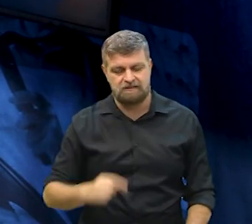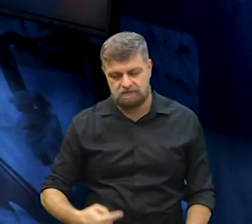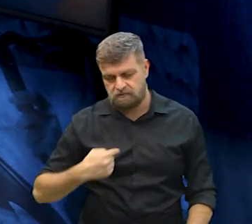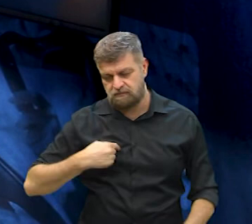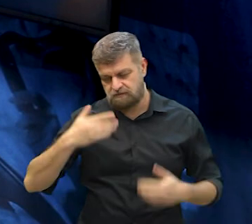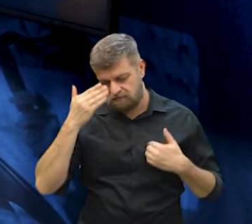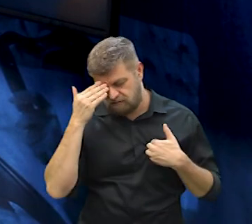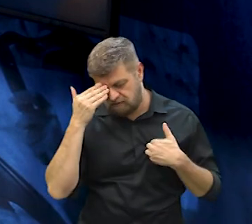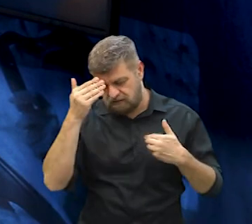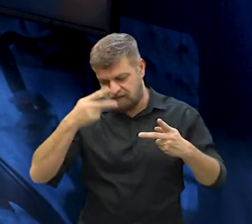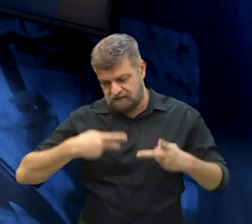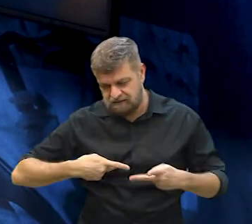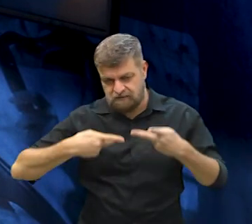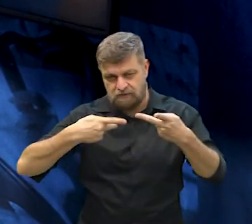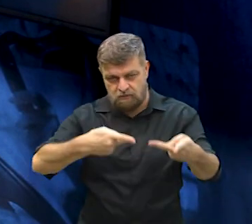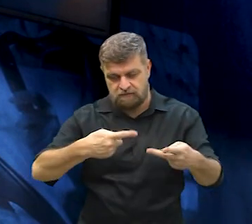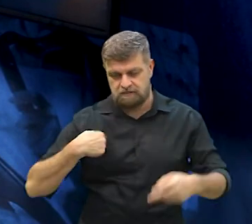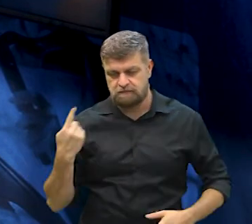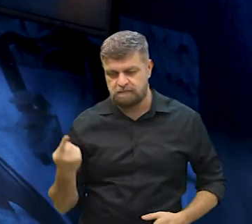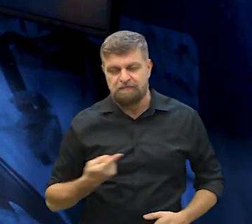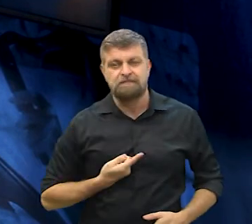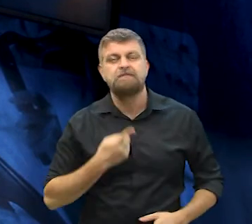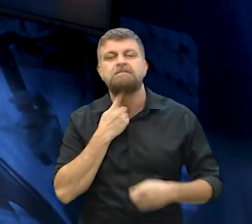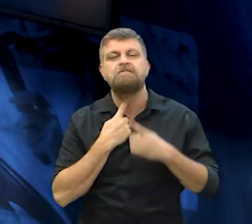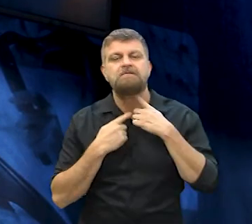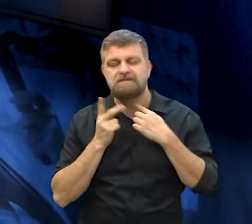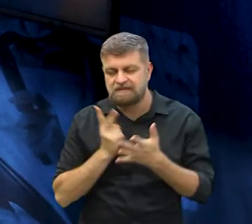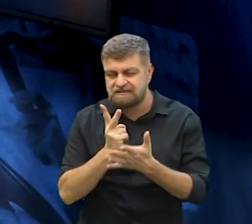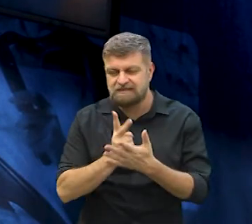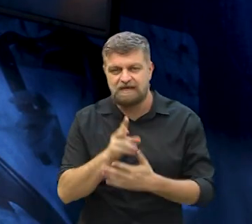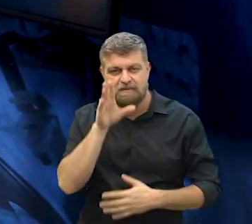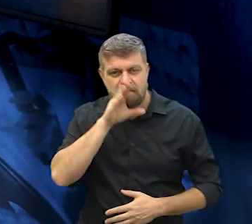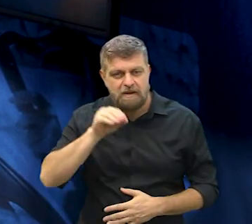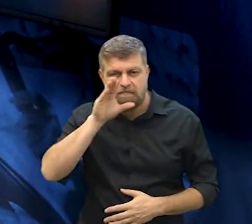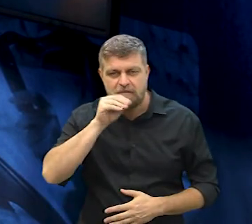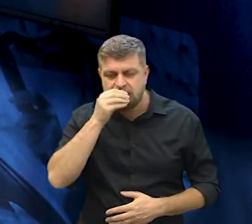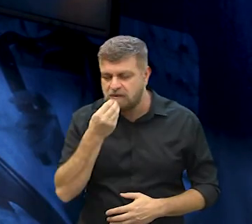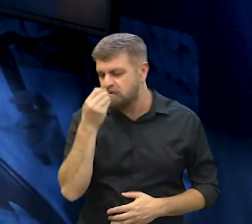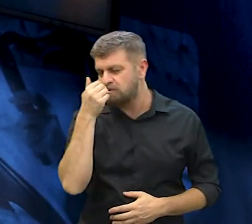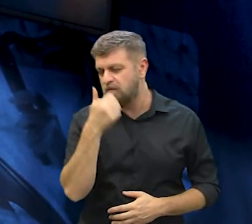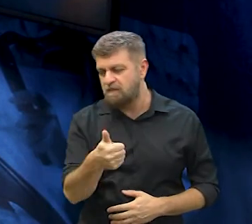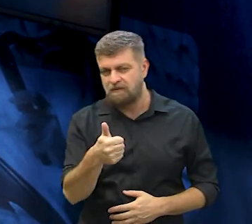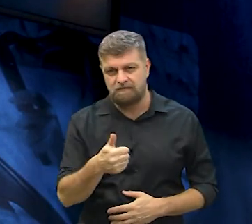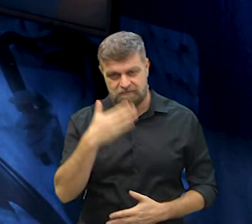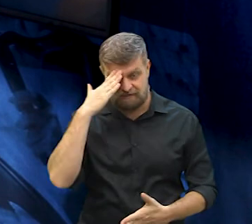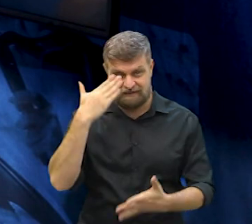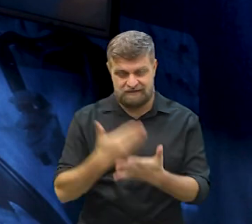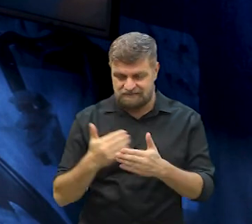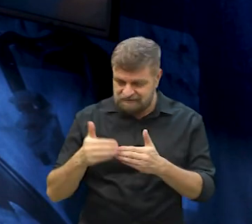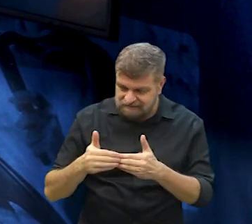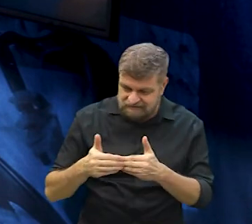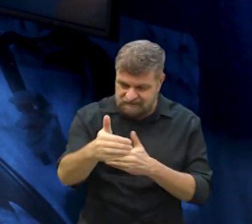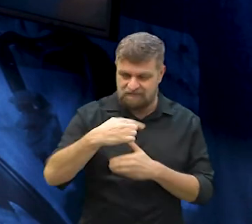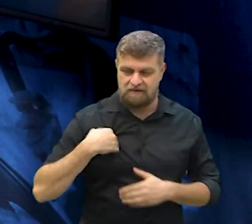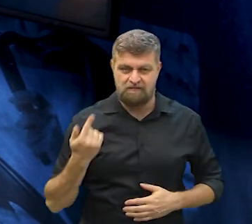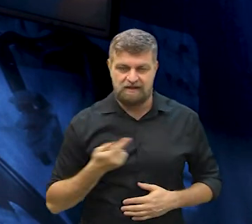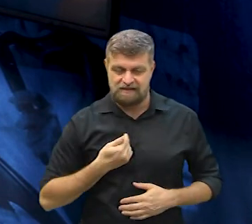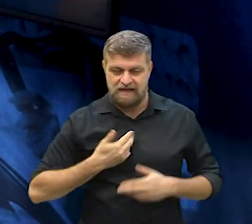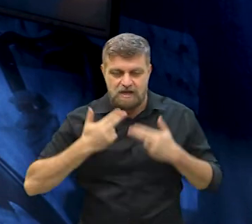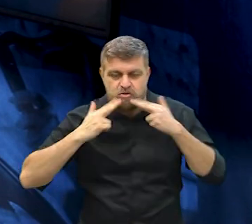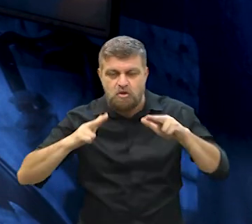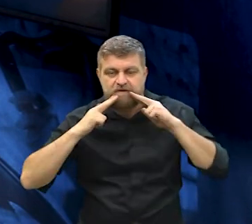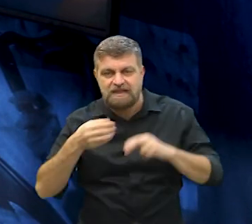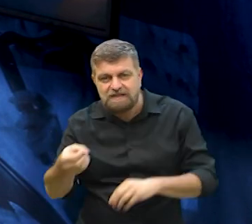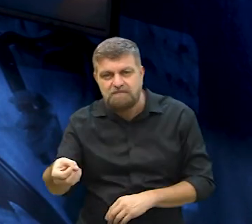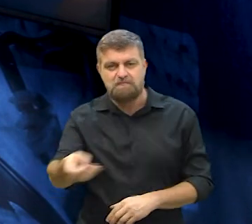Legal, legal. Eu agradeço o convite, a gente está sempre à disposição, é muito bom falar com vocês e eu tenho certeza que dali para frente a gente